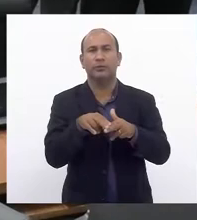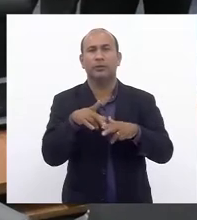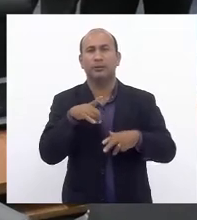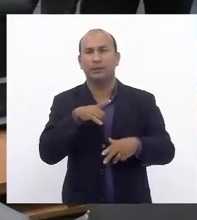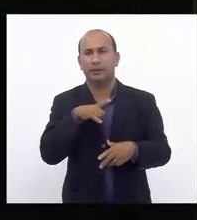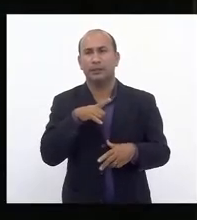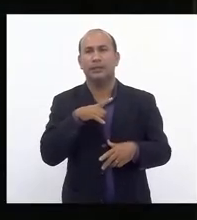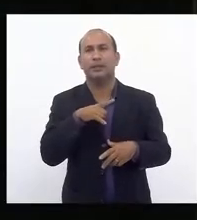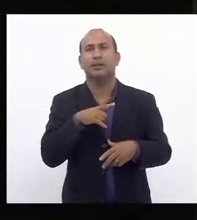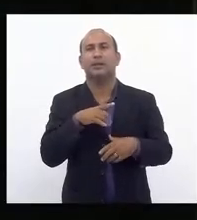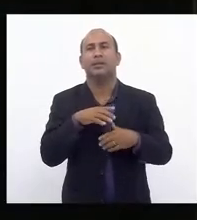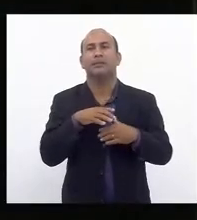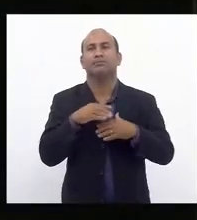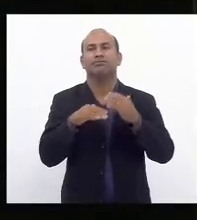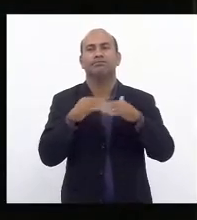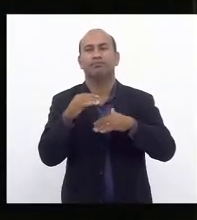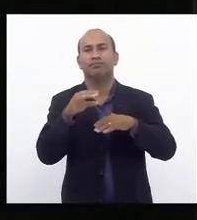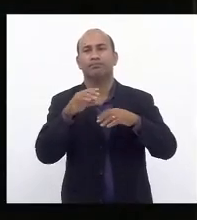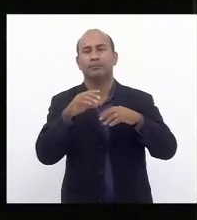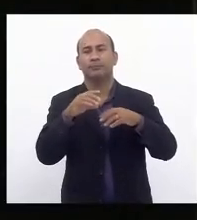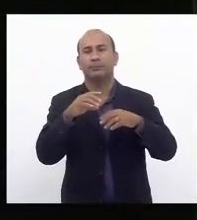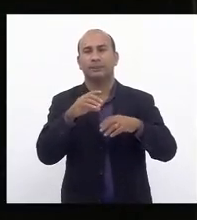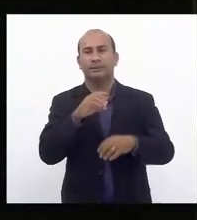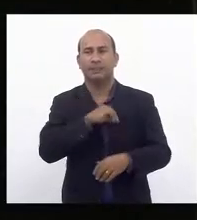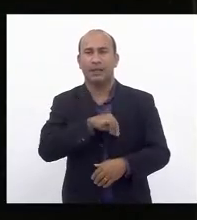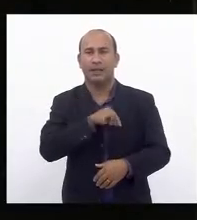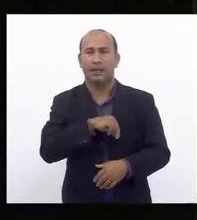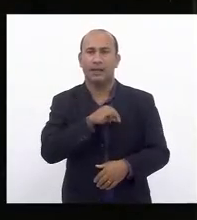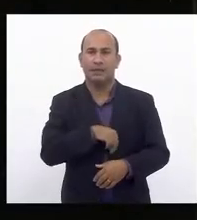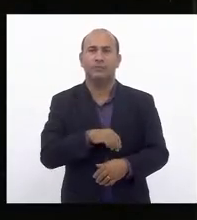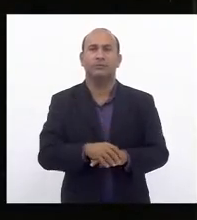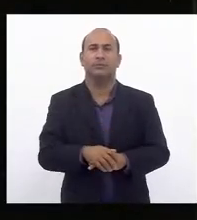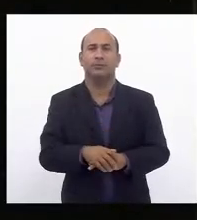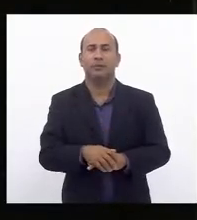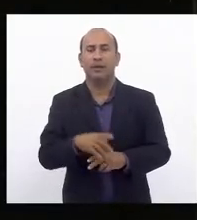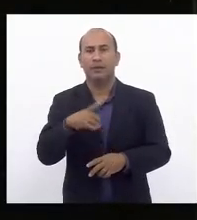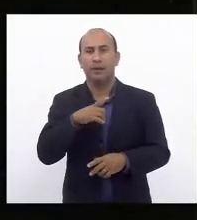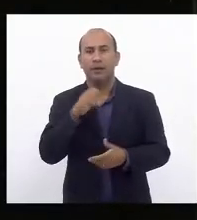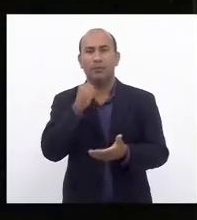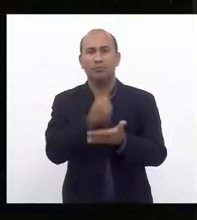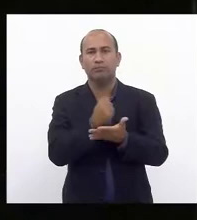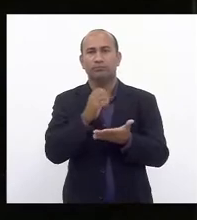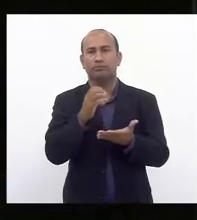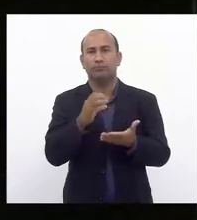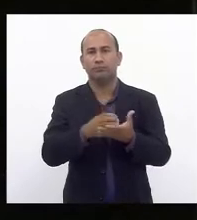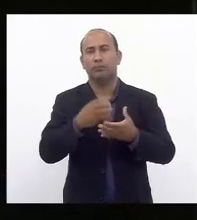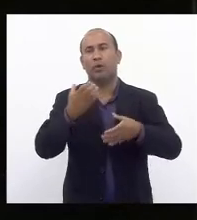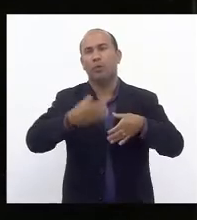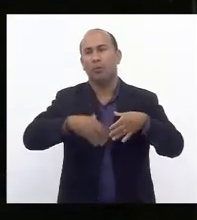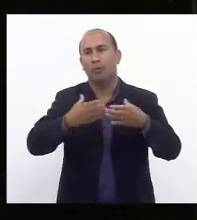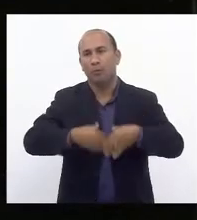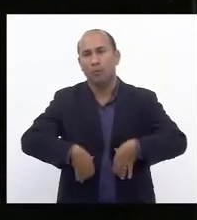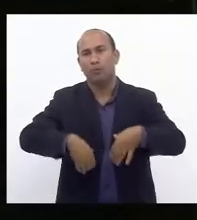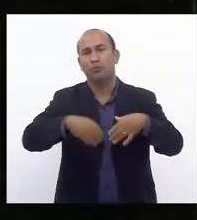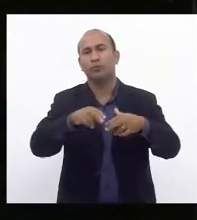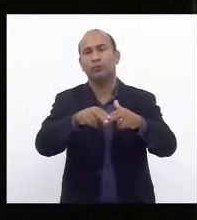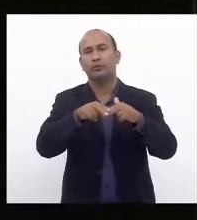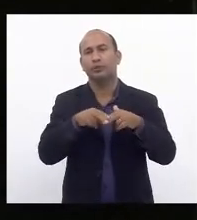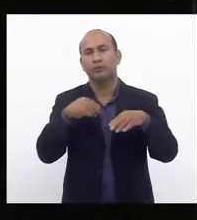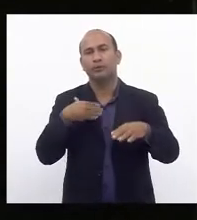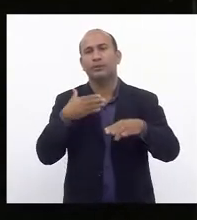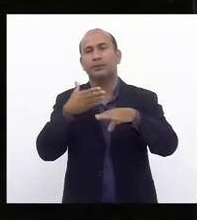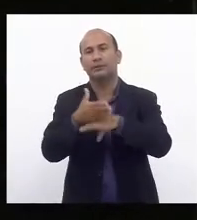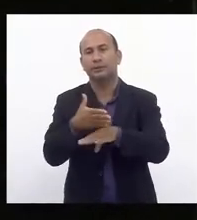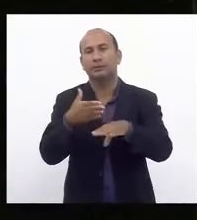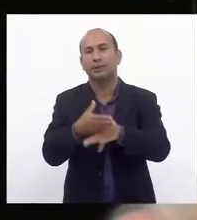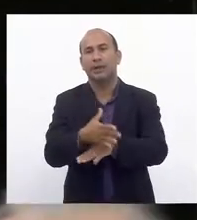de cargos, carreiras e salários. Vamos garantir, de fato, um concurso público para entrar como servidor